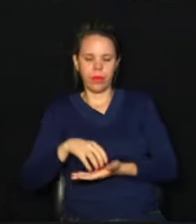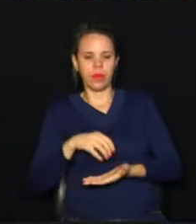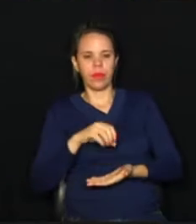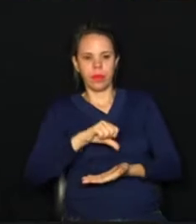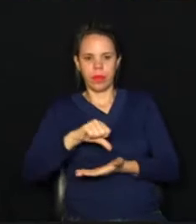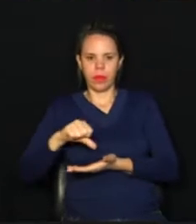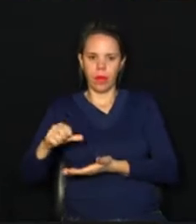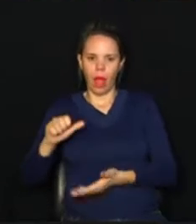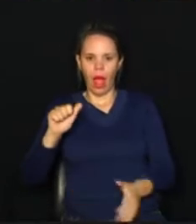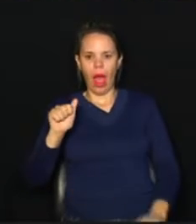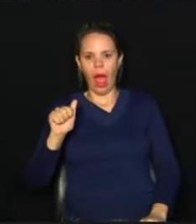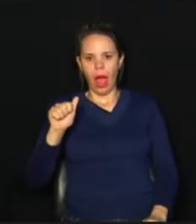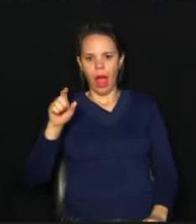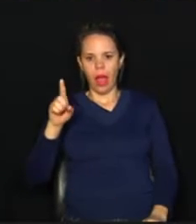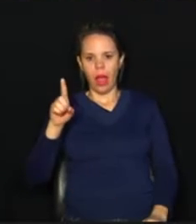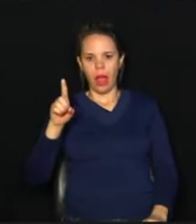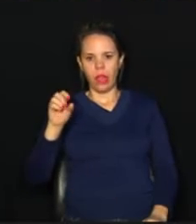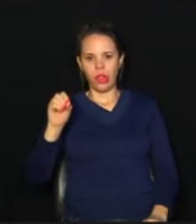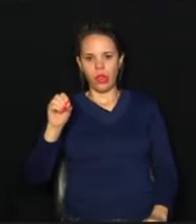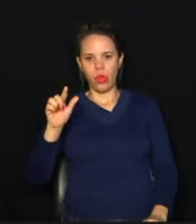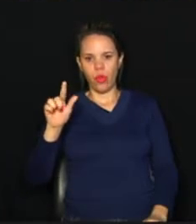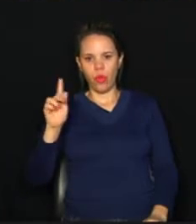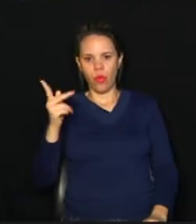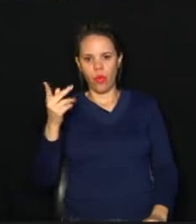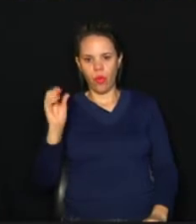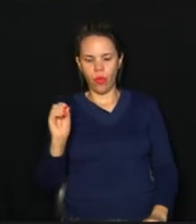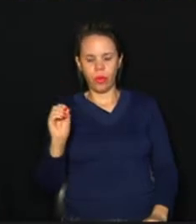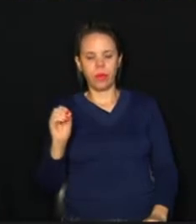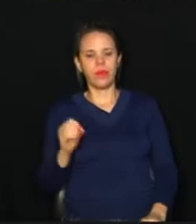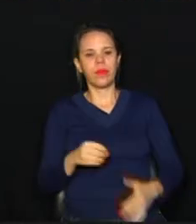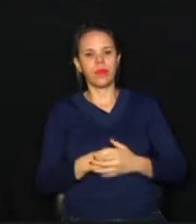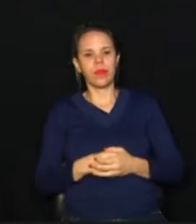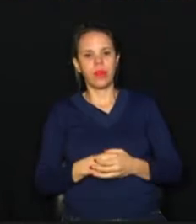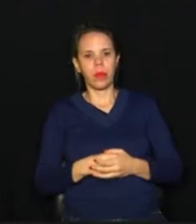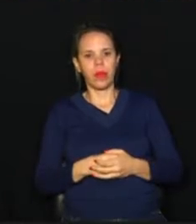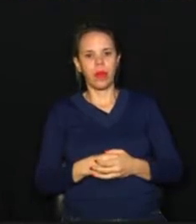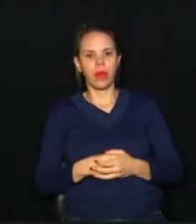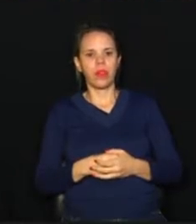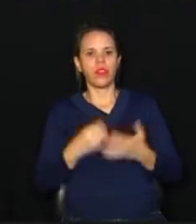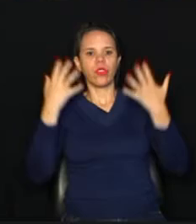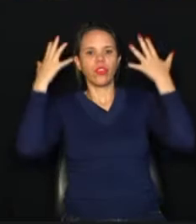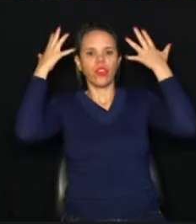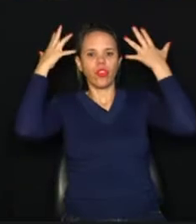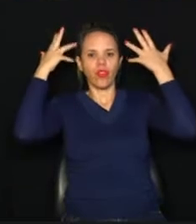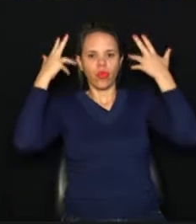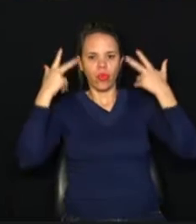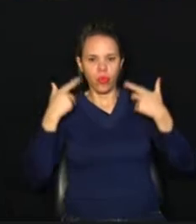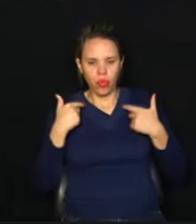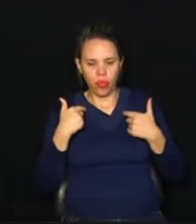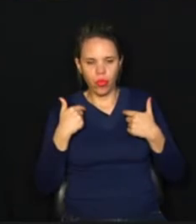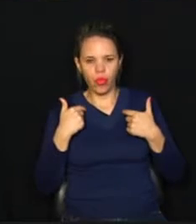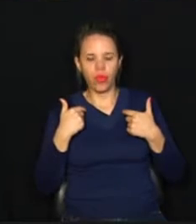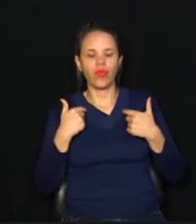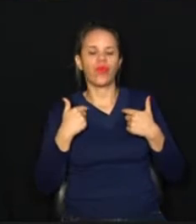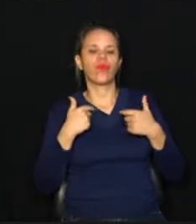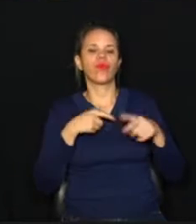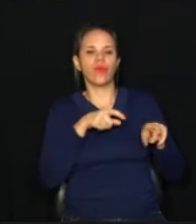Adolfo Lutz, também aqui em Campinas, o Instituto de Zootecnia, que está sediado próximo aqui na cidade de